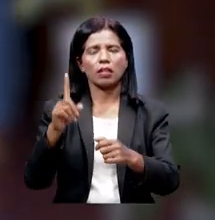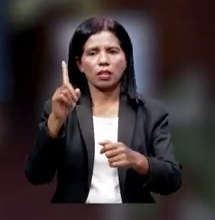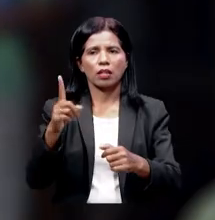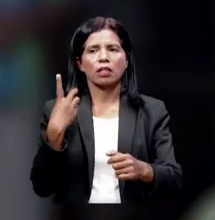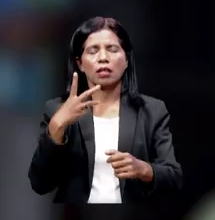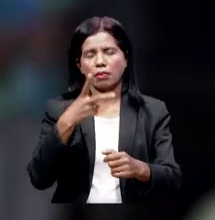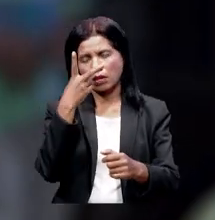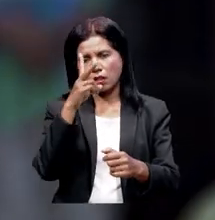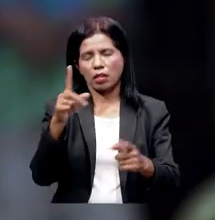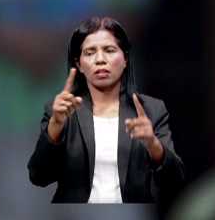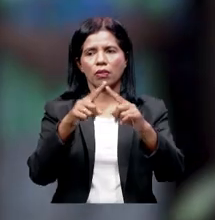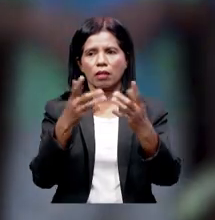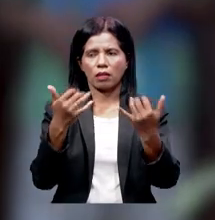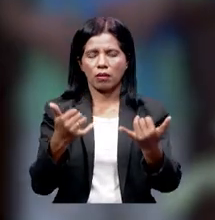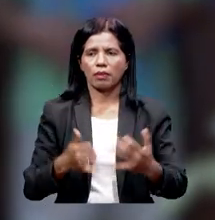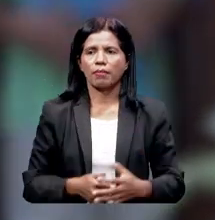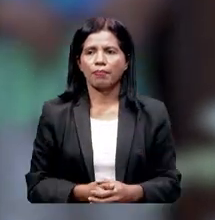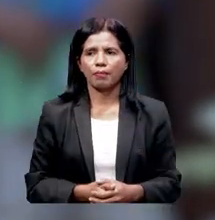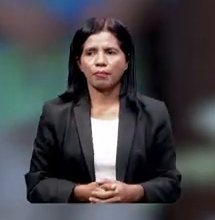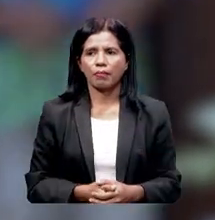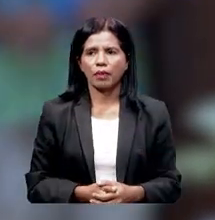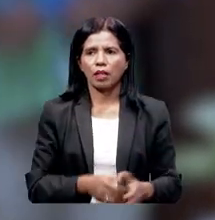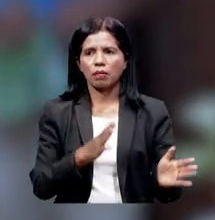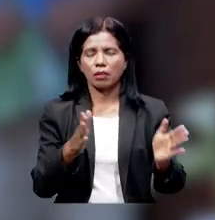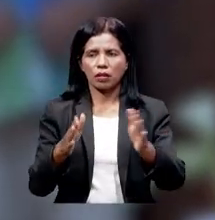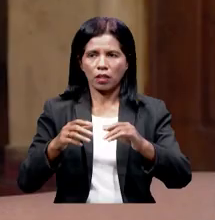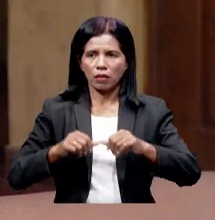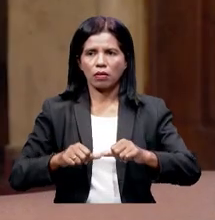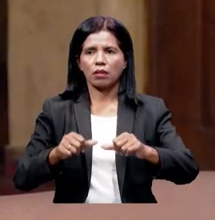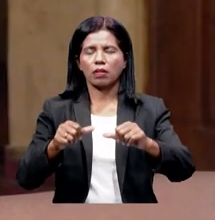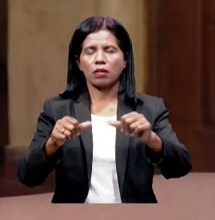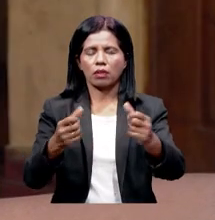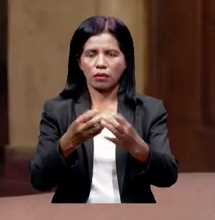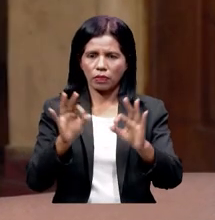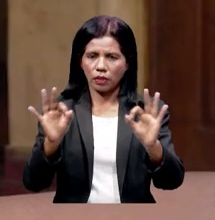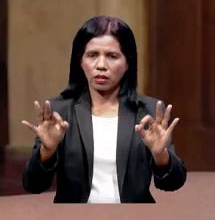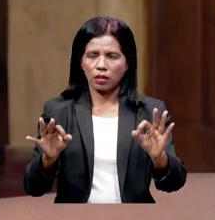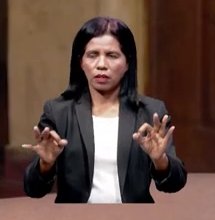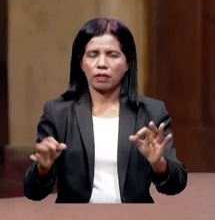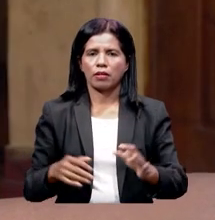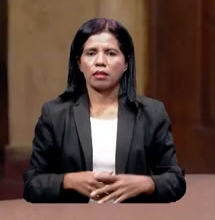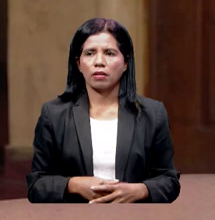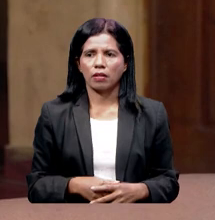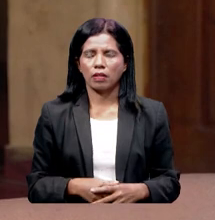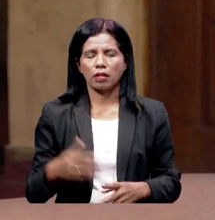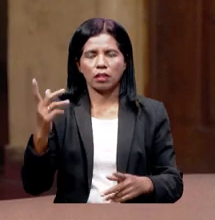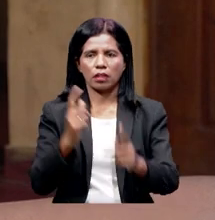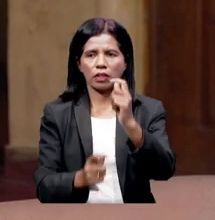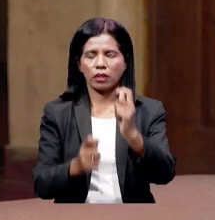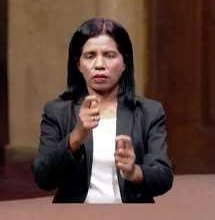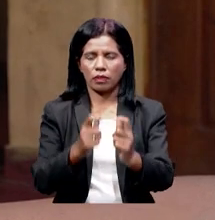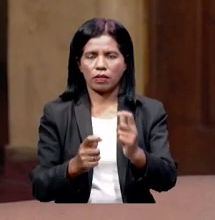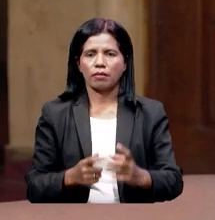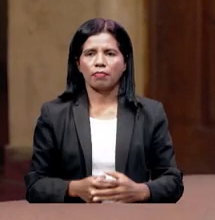minha acompanha a Torre Mata. No processo, né, lá o Torre Mata, a minha tribunal. Mas